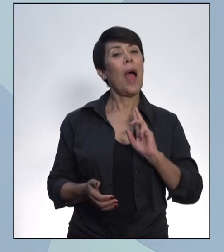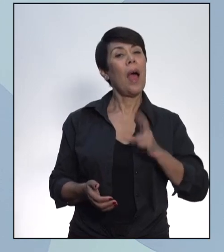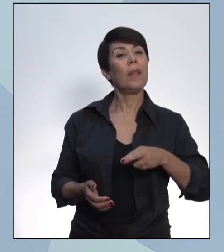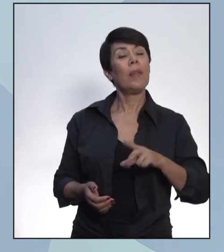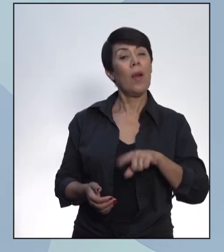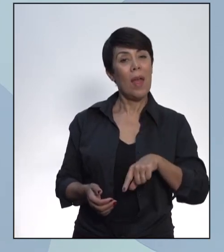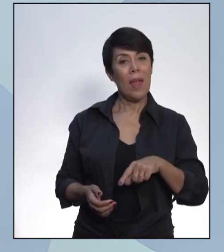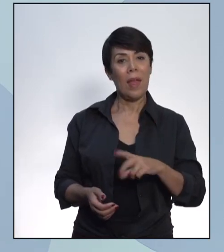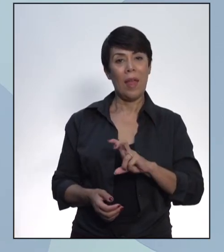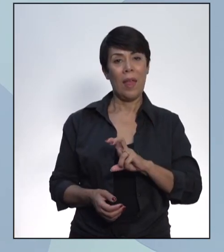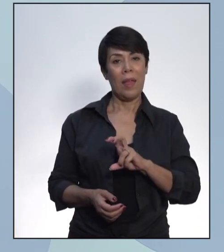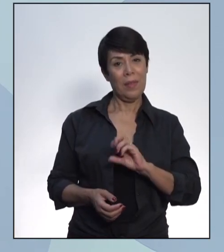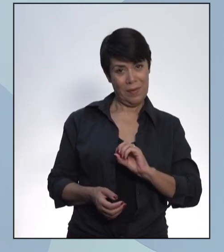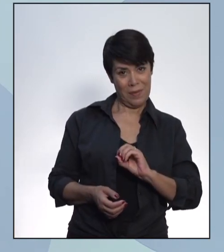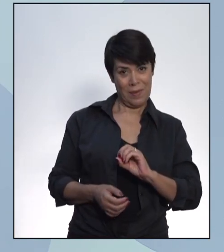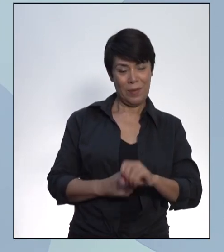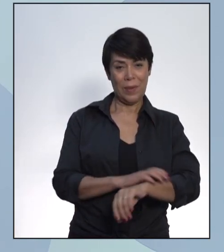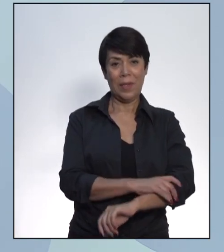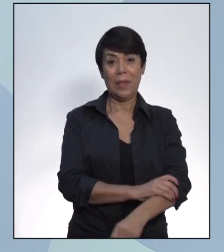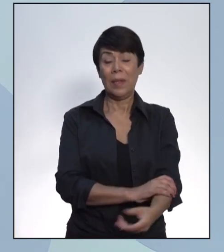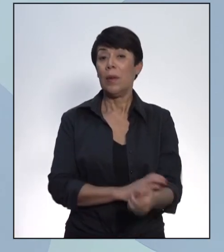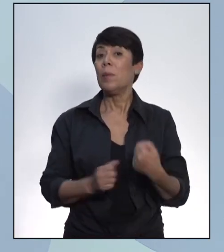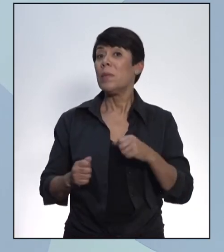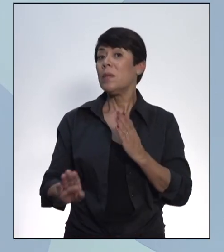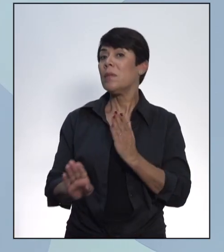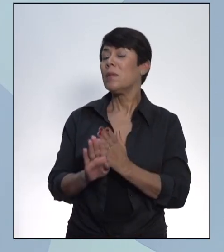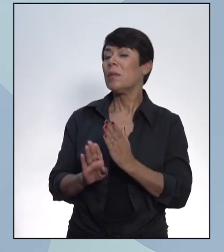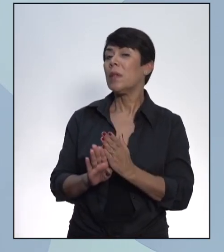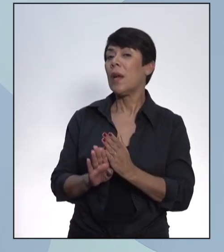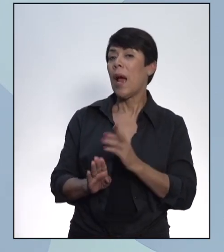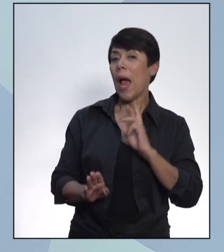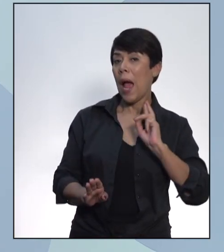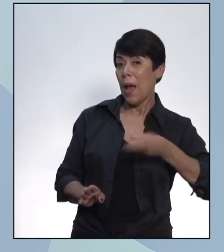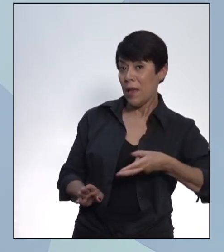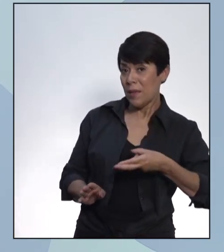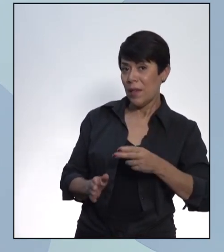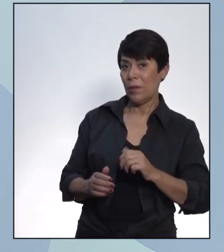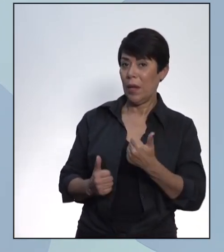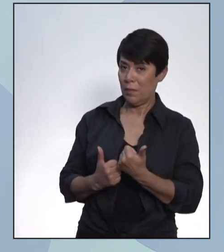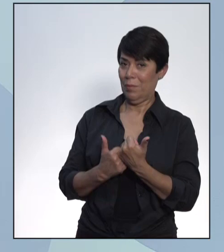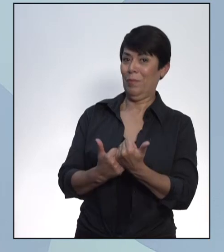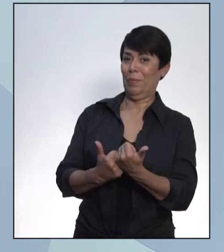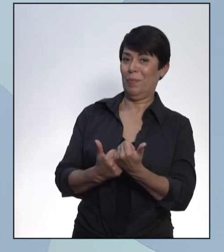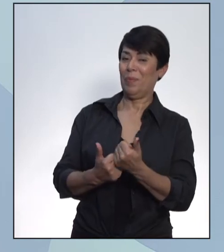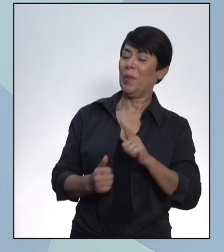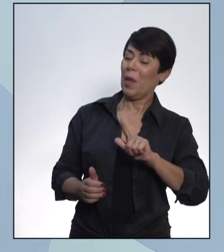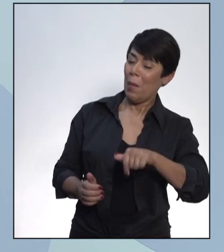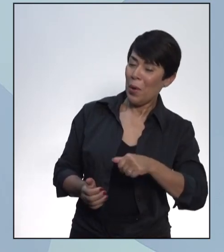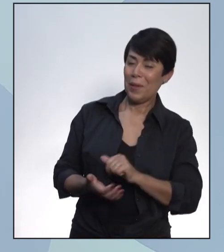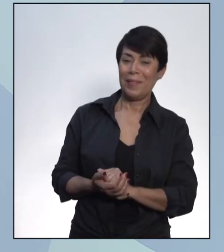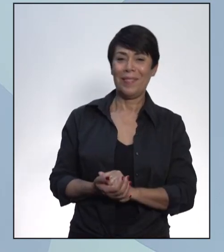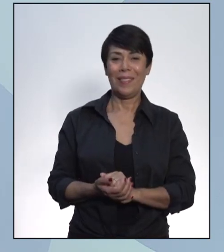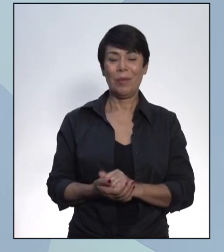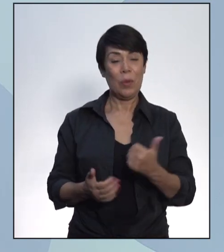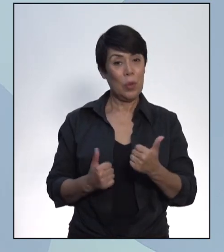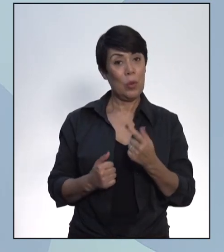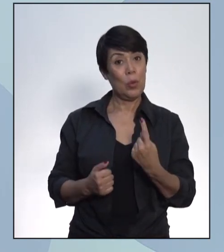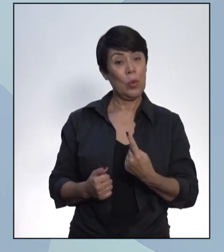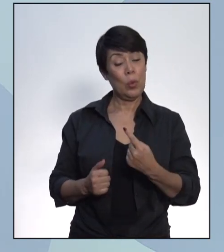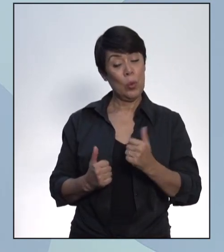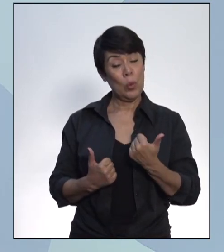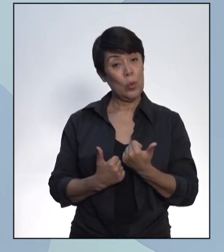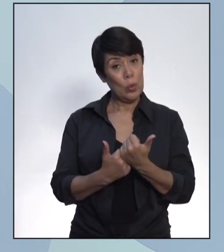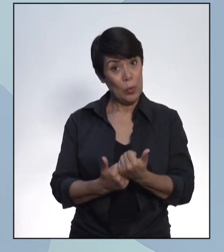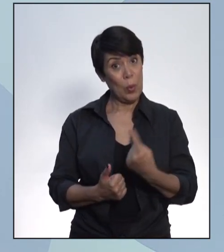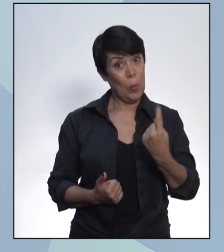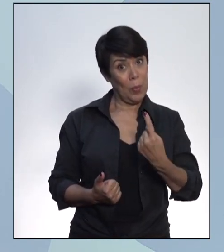é o 50. Então, eu tenho que identificar a razão. E aí eu substituo. Então, substituir o primeiro termo,